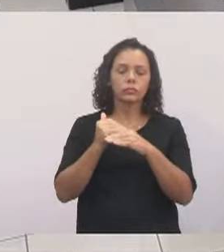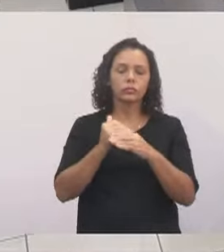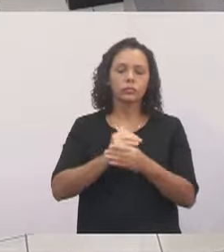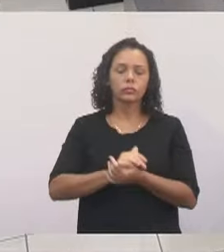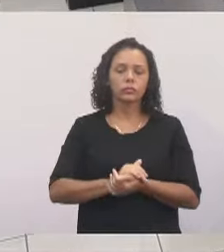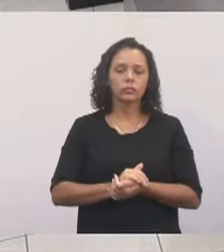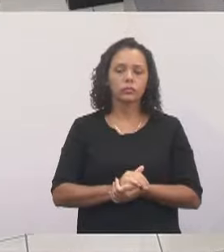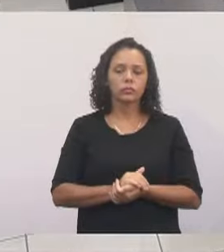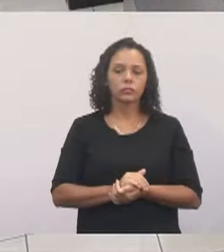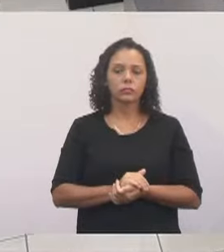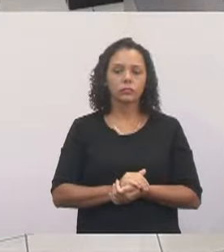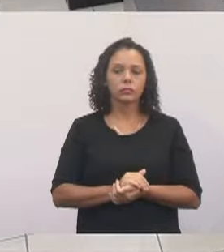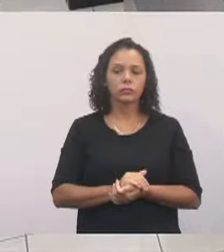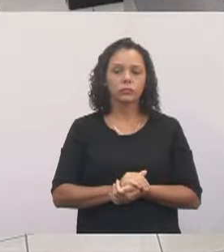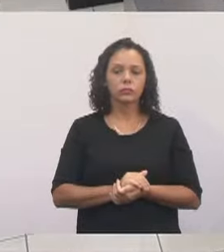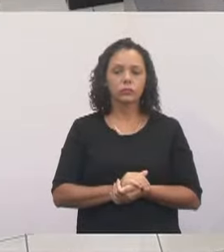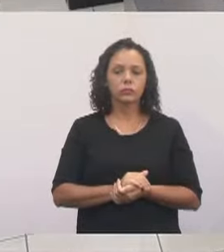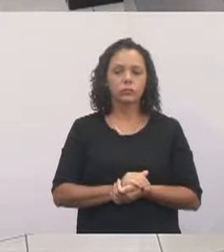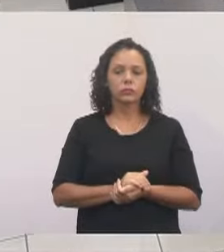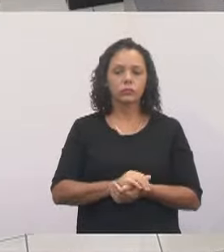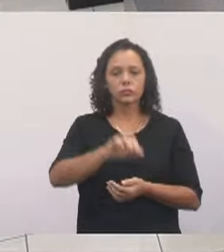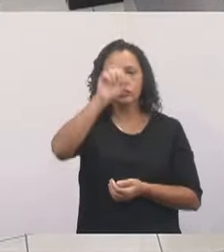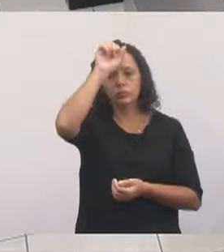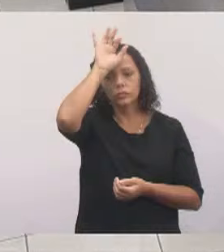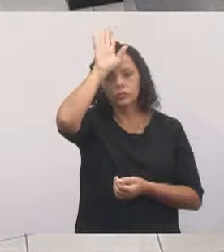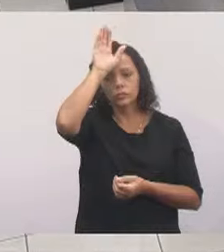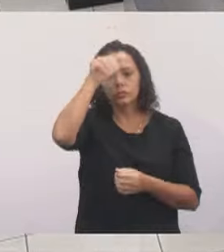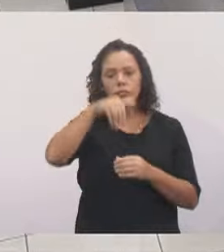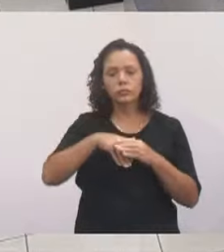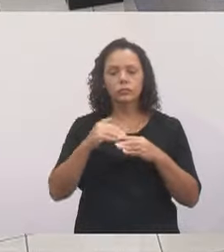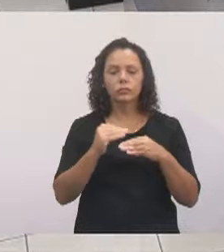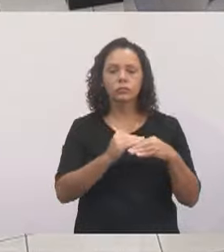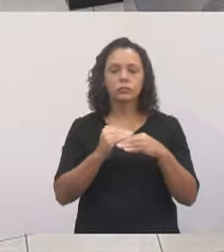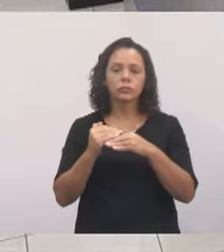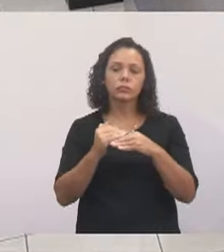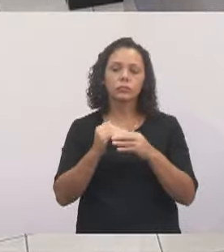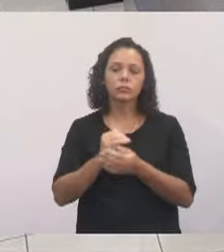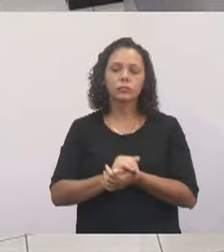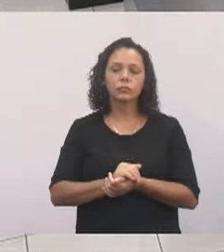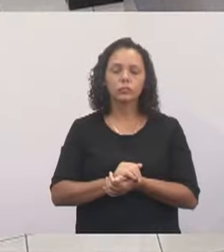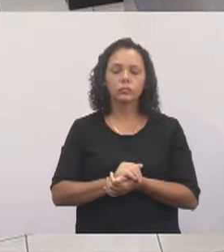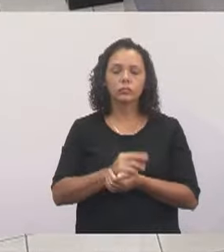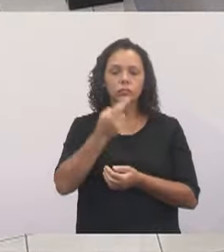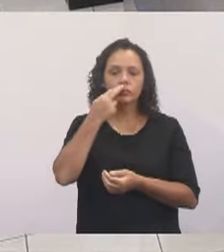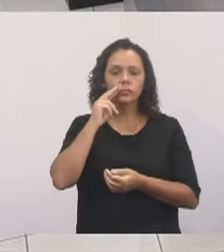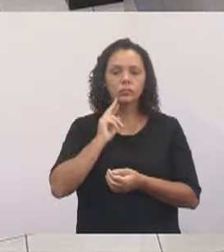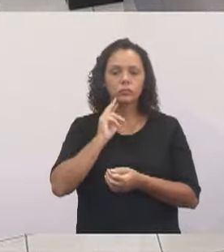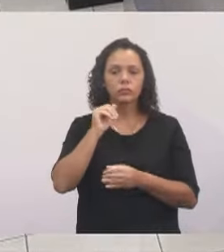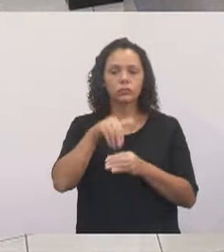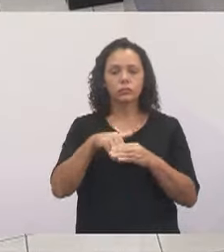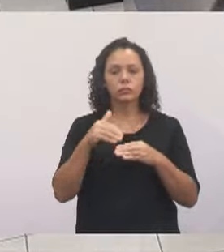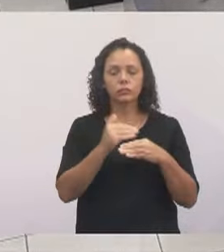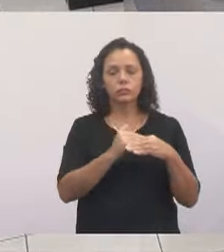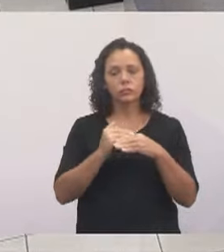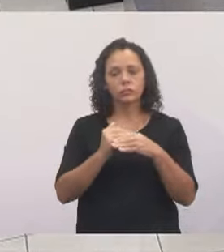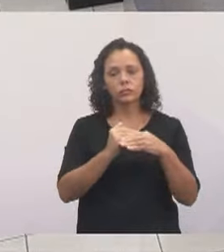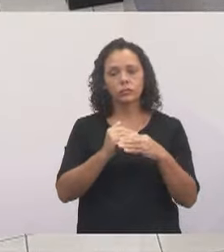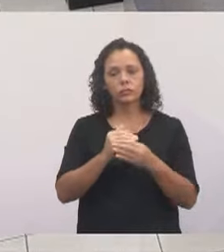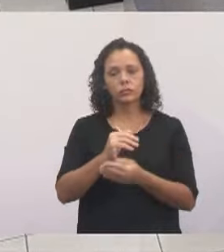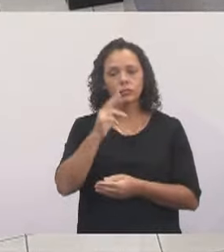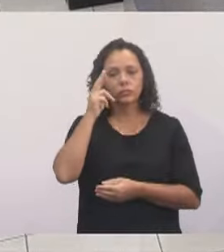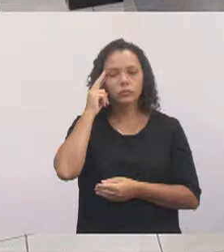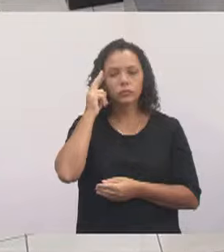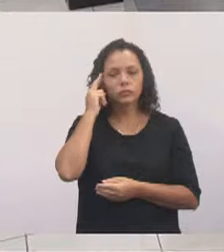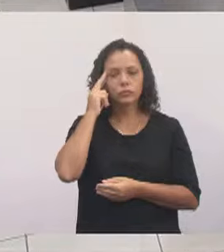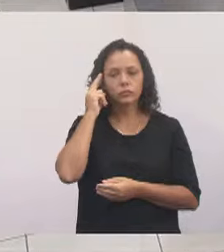Como vota o vereador Dodô Rodrigo Salomão? Favorável. Como vota o vereador Rogério Timóteo? Favorável. Como vota o vereador